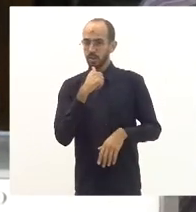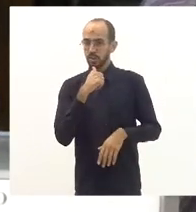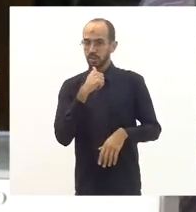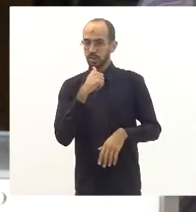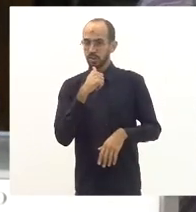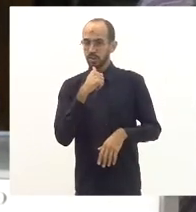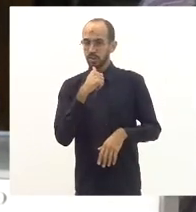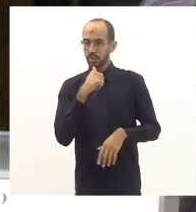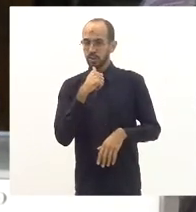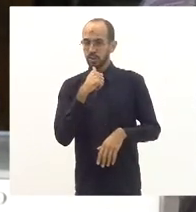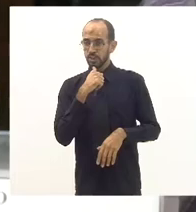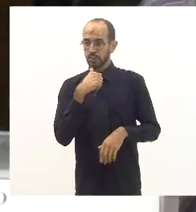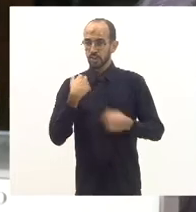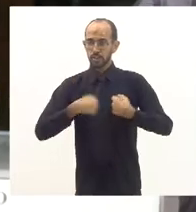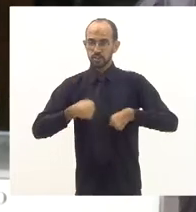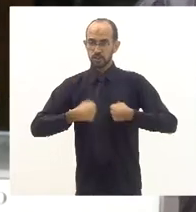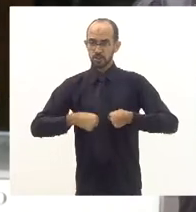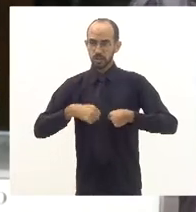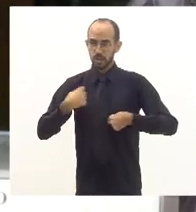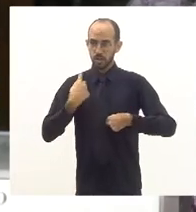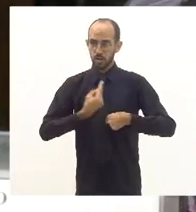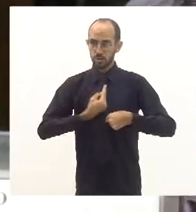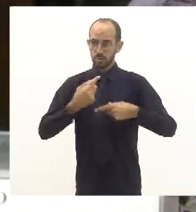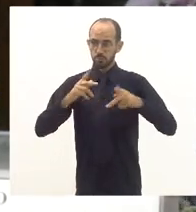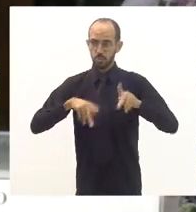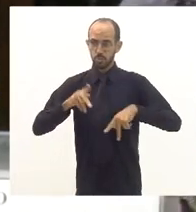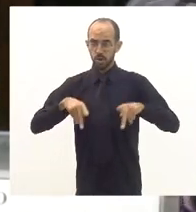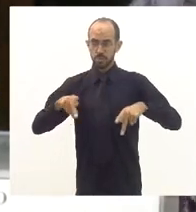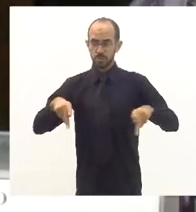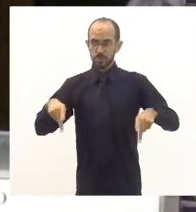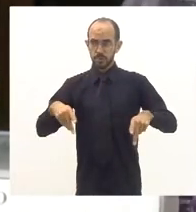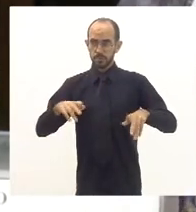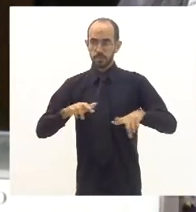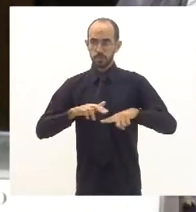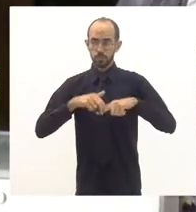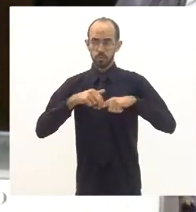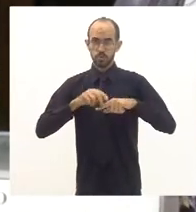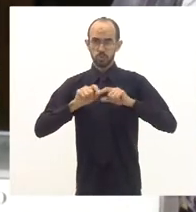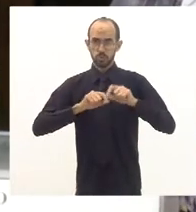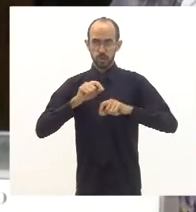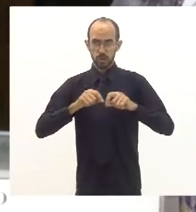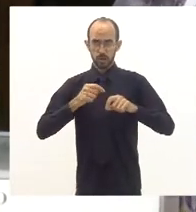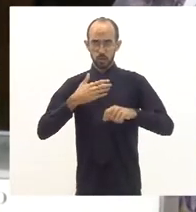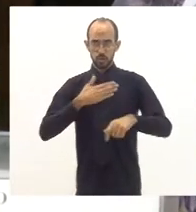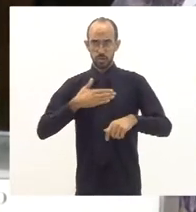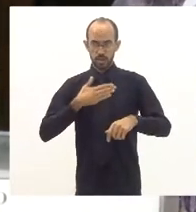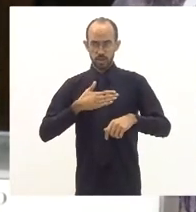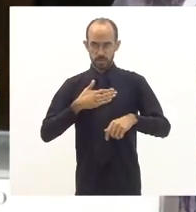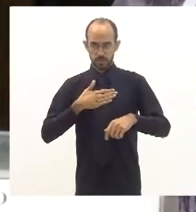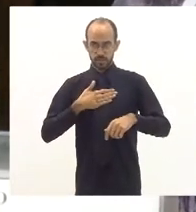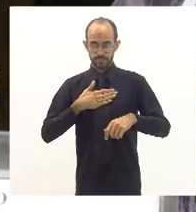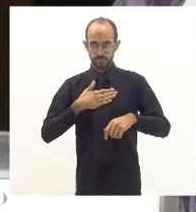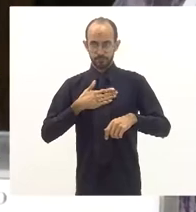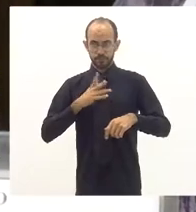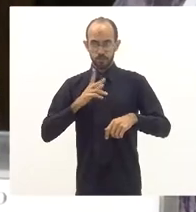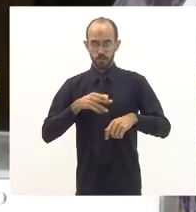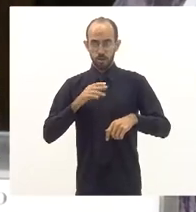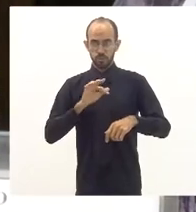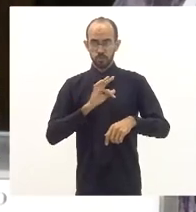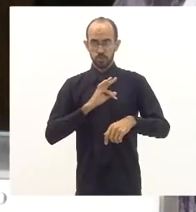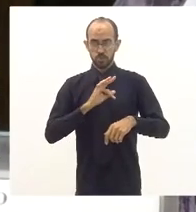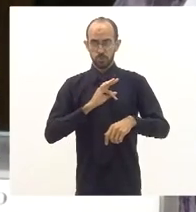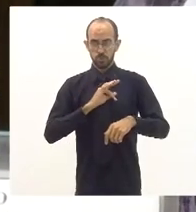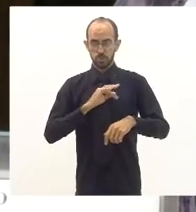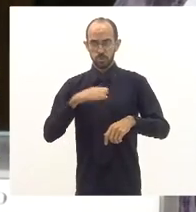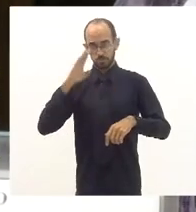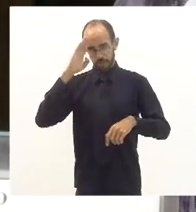diante das necessidades da nossa população. Então, nesse sentido, eu gostaria de, ao mesmo que foi feito com a PM, que